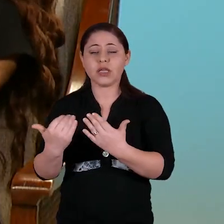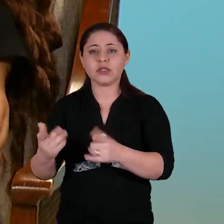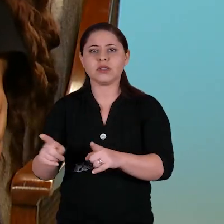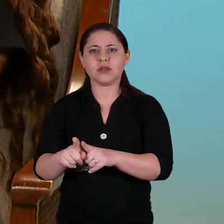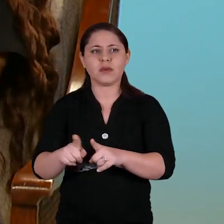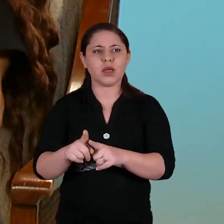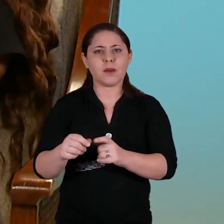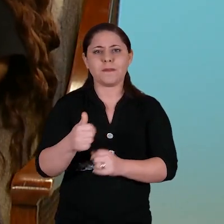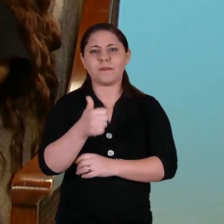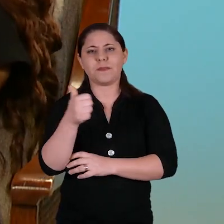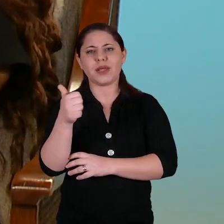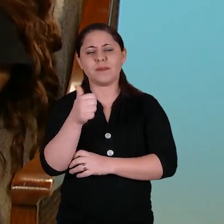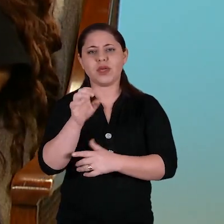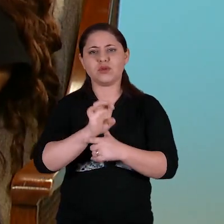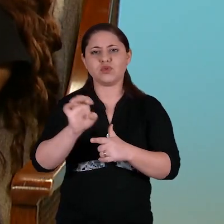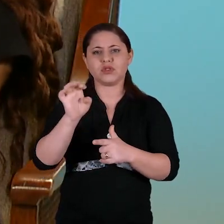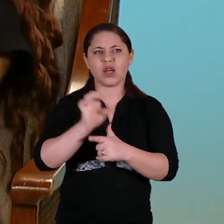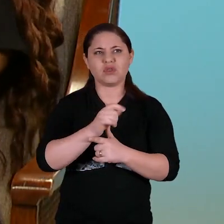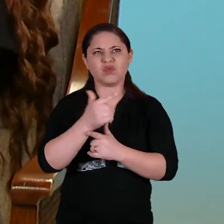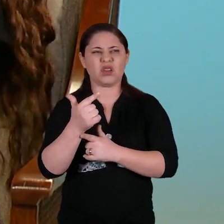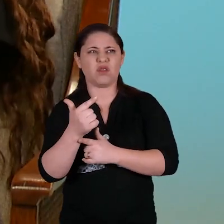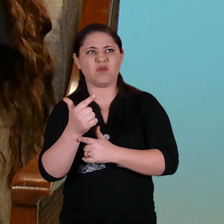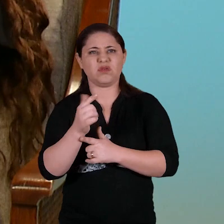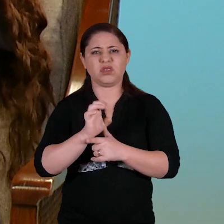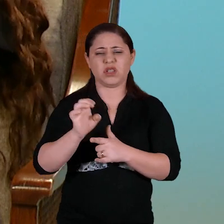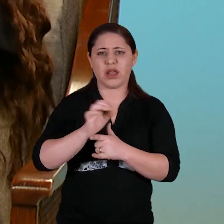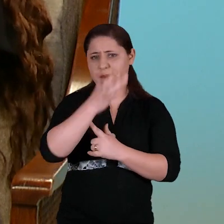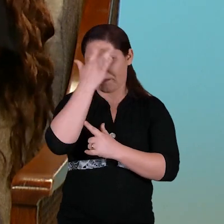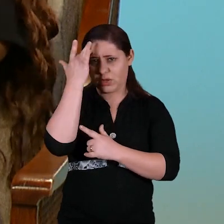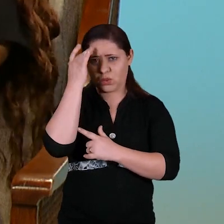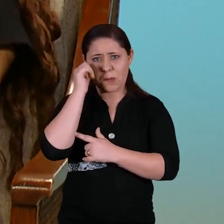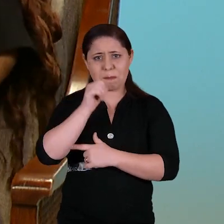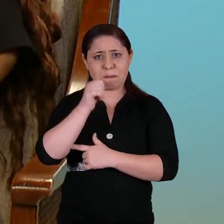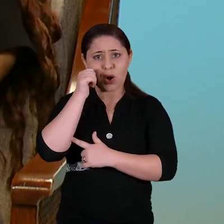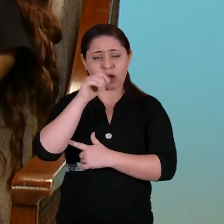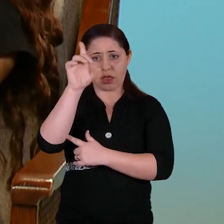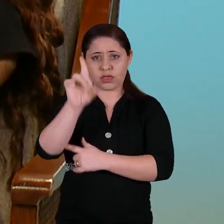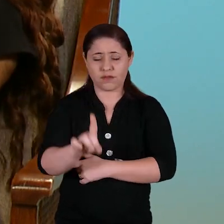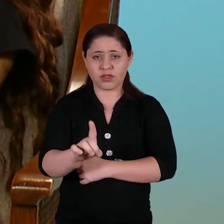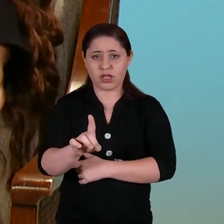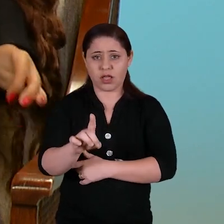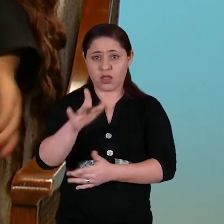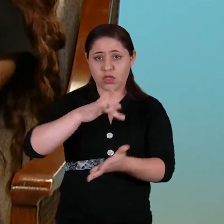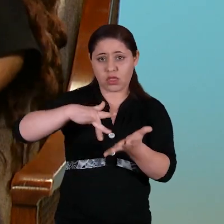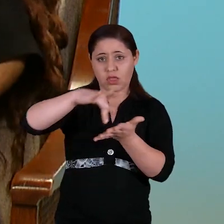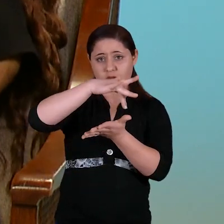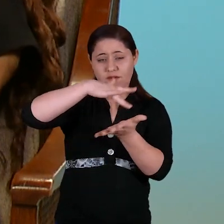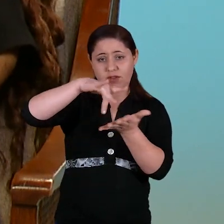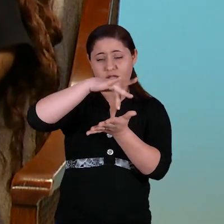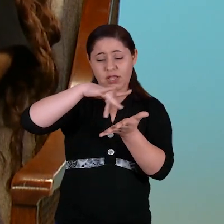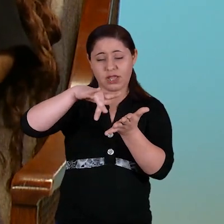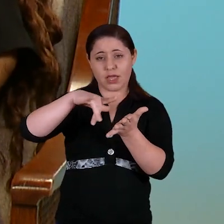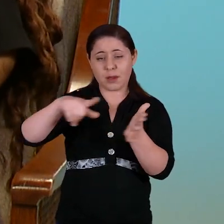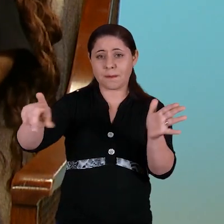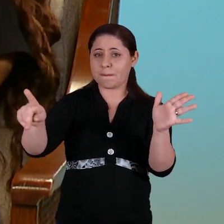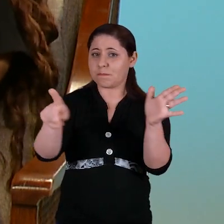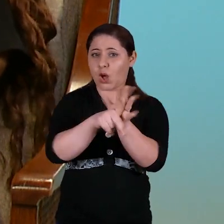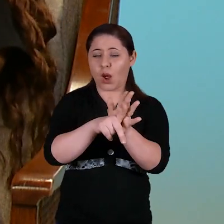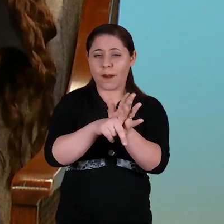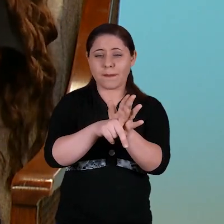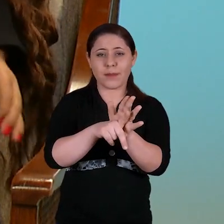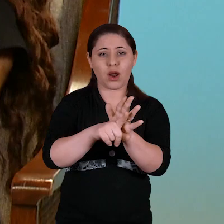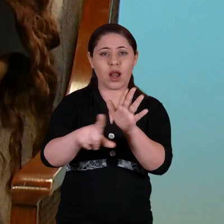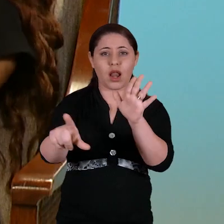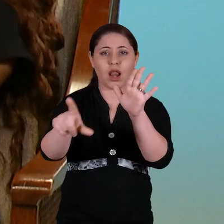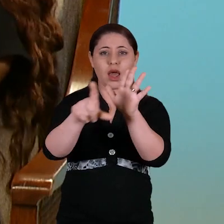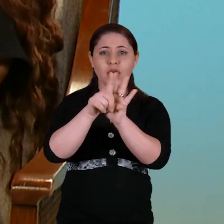o primeiro ou segundo estado a oferecer isso para mulheres com deficiência, que é um DVD com a Lei Maria da Penha explicada em